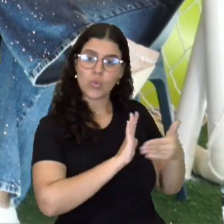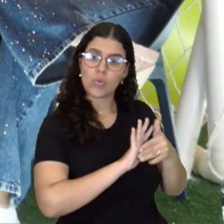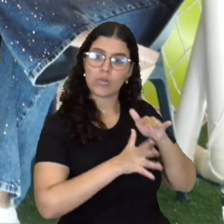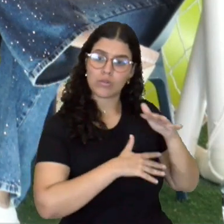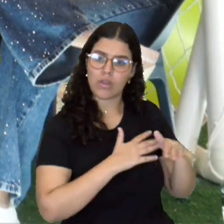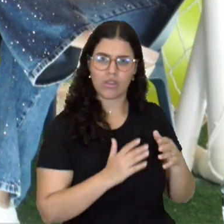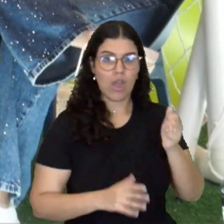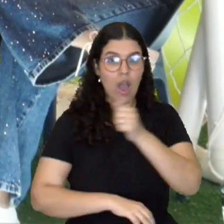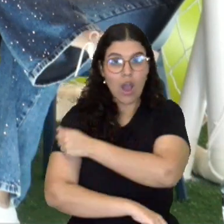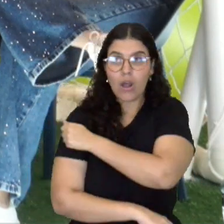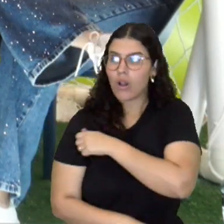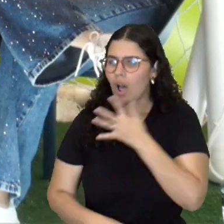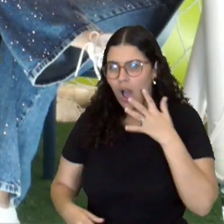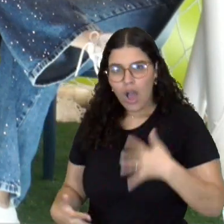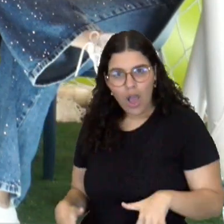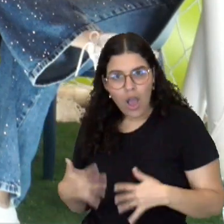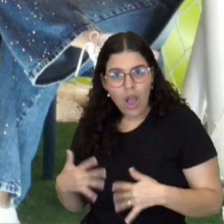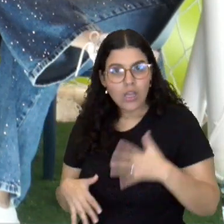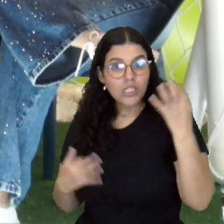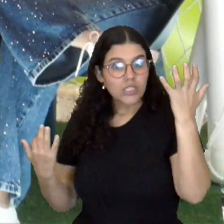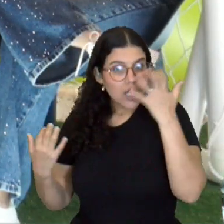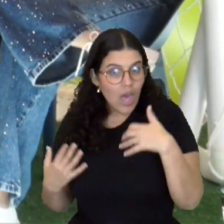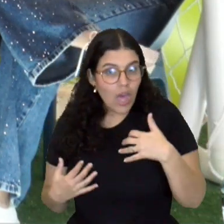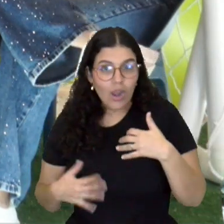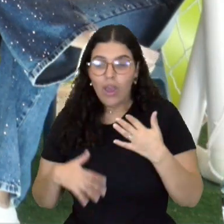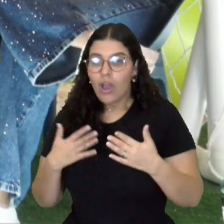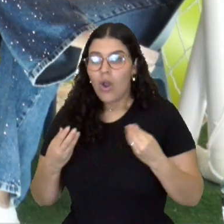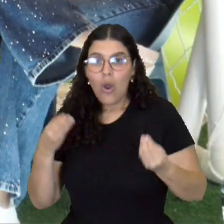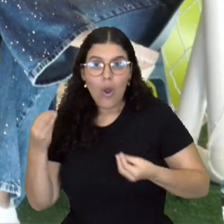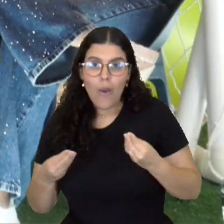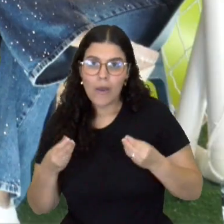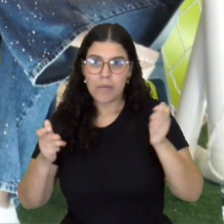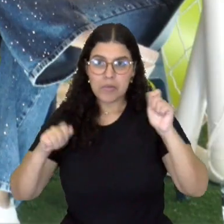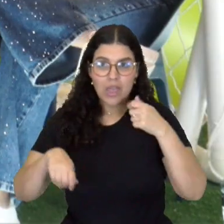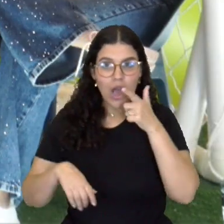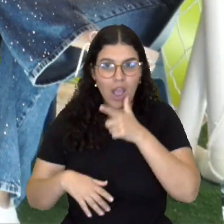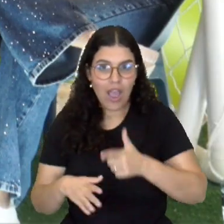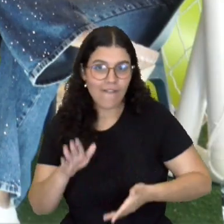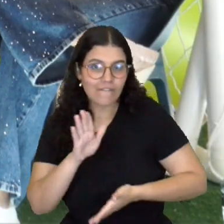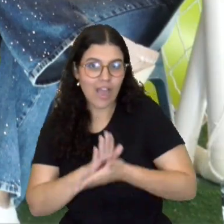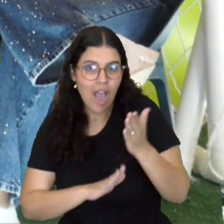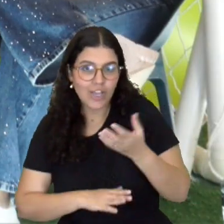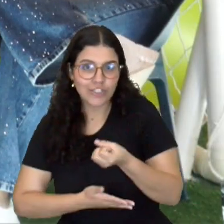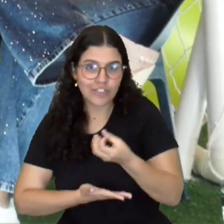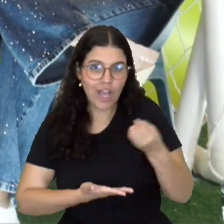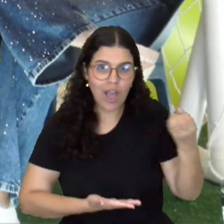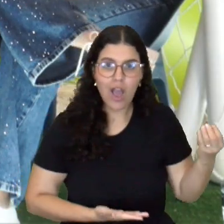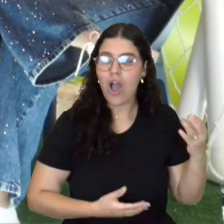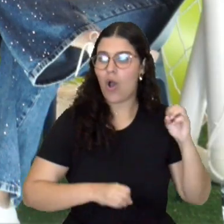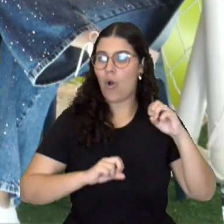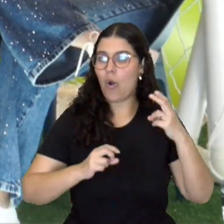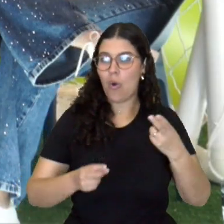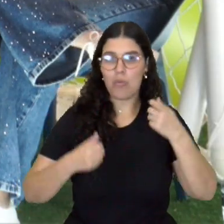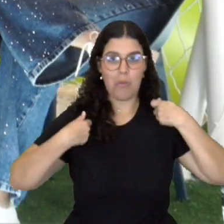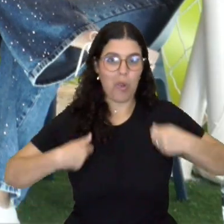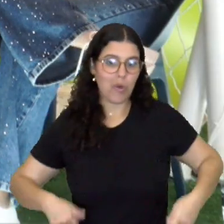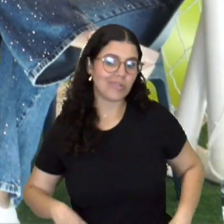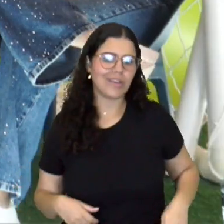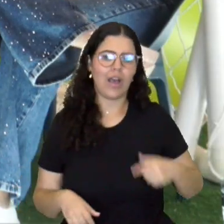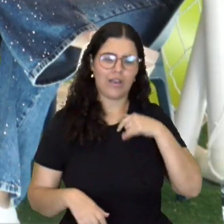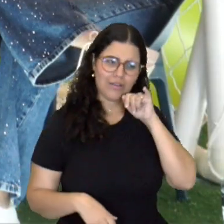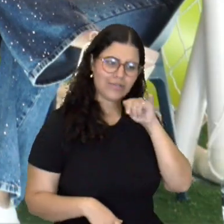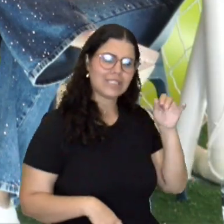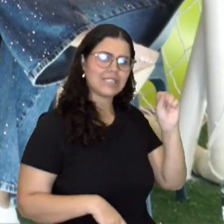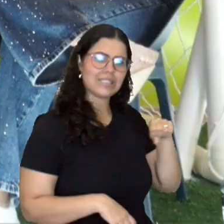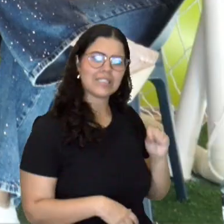camisa, tem. E botam, e então eles ficam maravilhados, né? Porque você vê, eu não vejo isso acontecendo em outros lugares. Assim, com